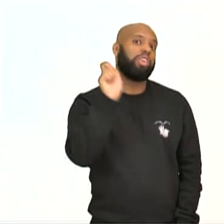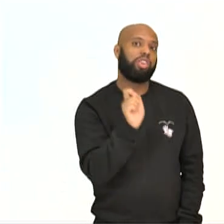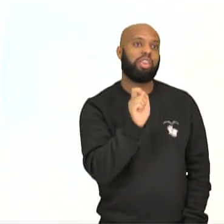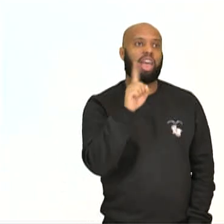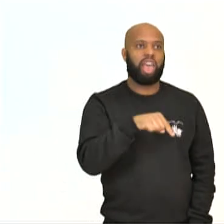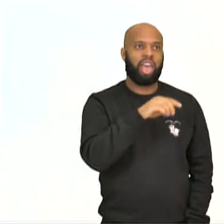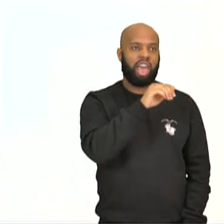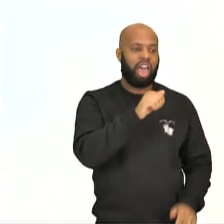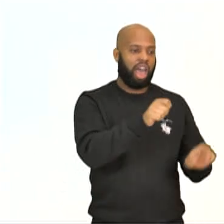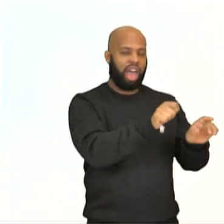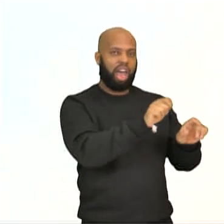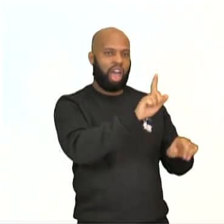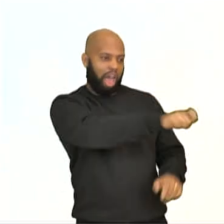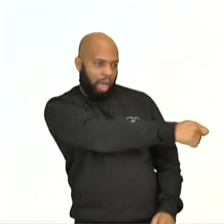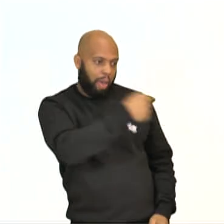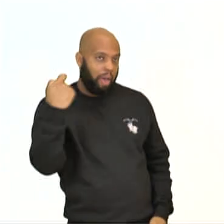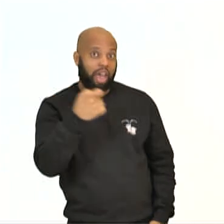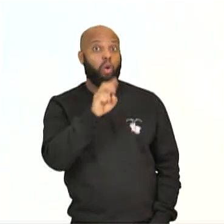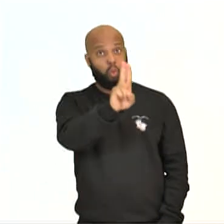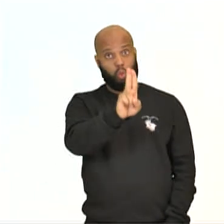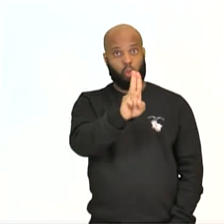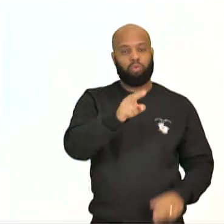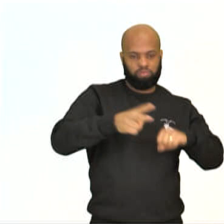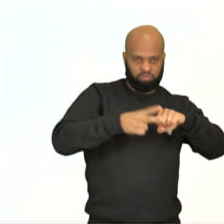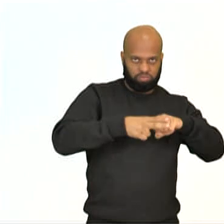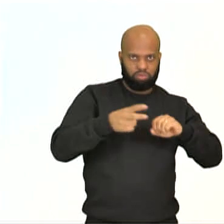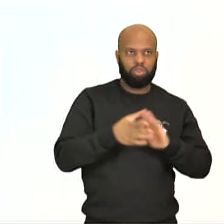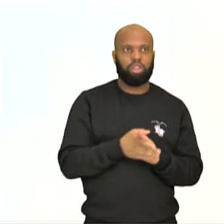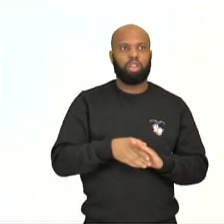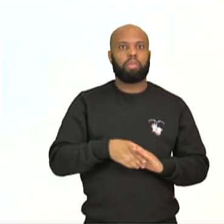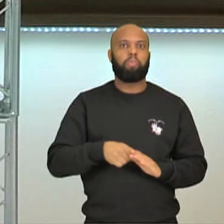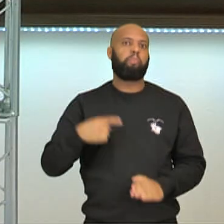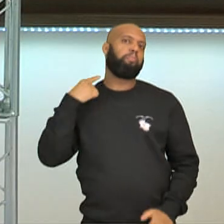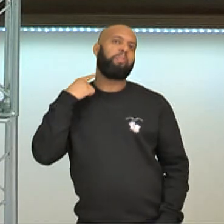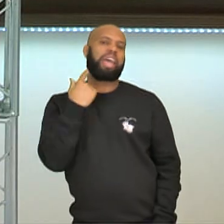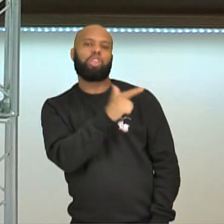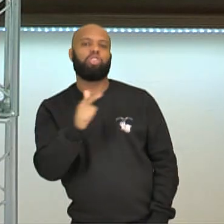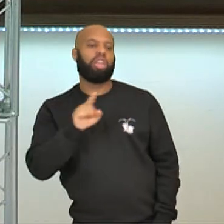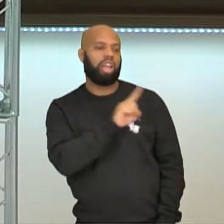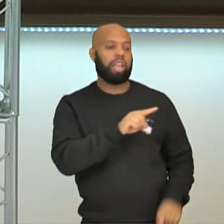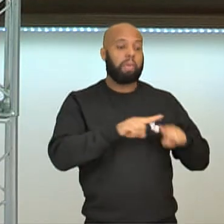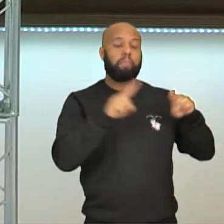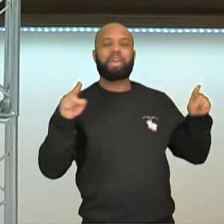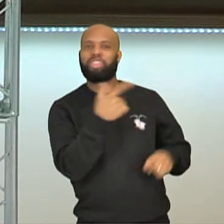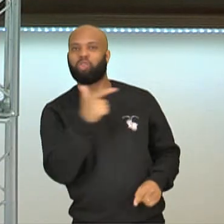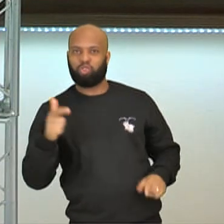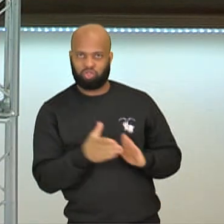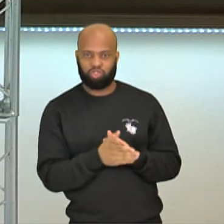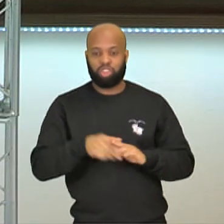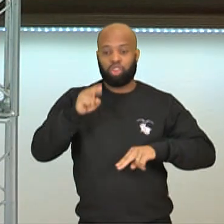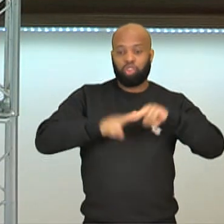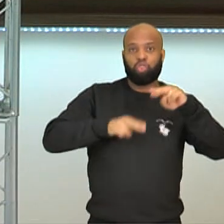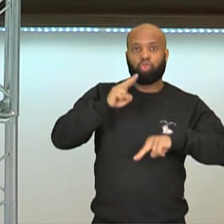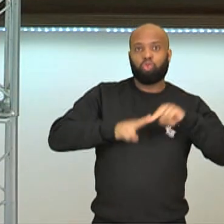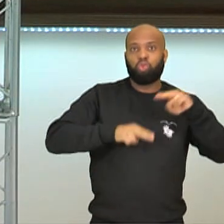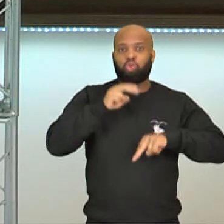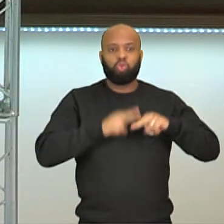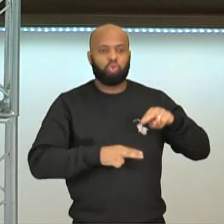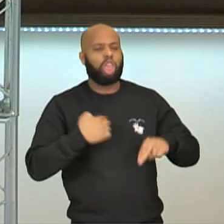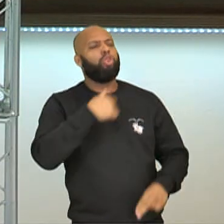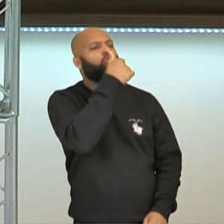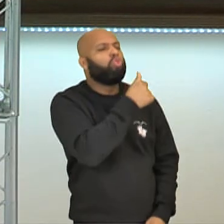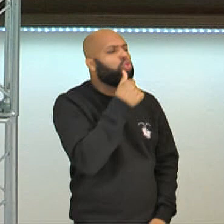que é do verbo abrir. Maio não tinha ninguém ali, mas não tinha ninguém ali. Junho que ouvi alguém,